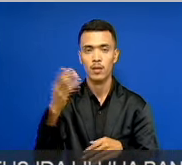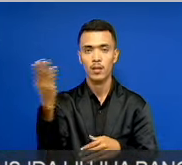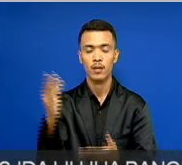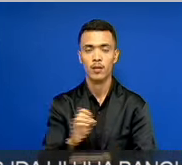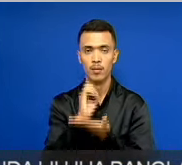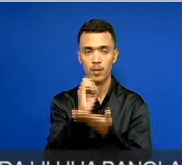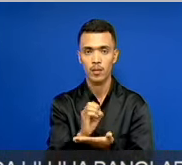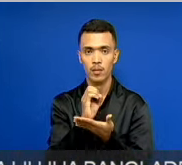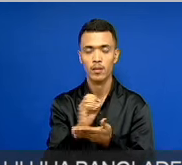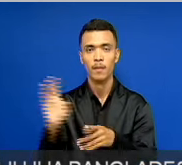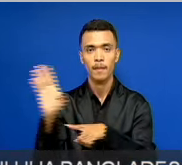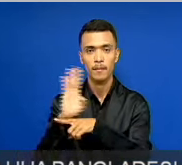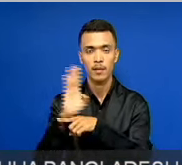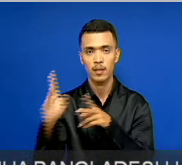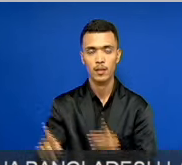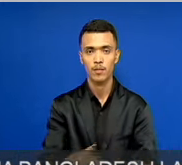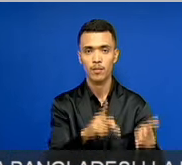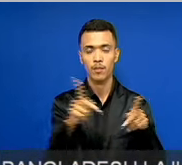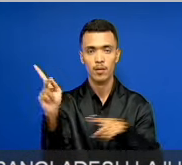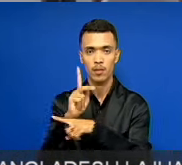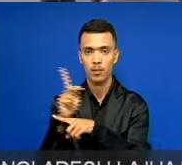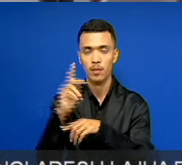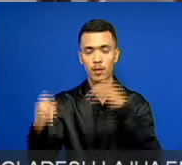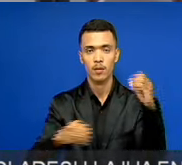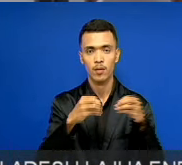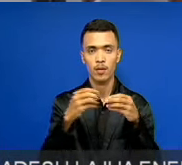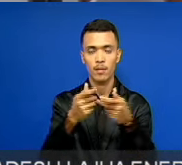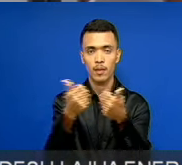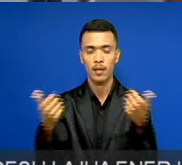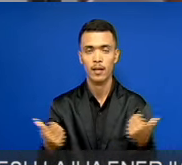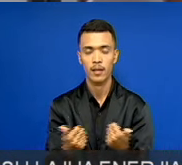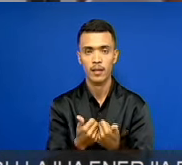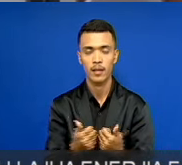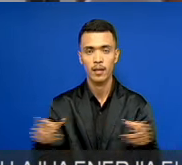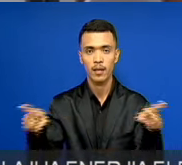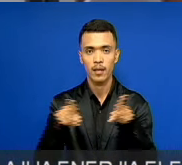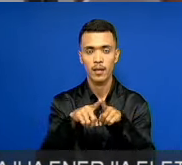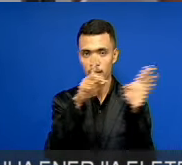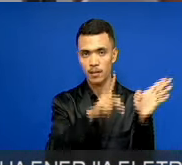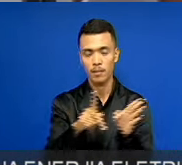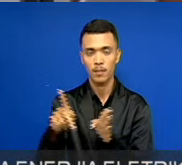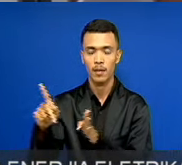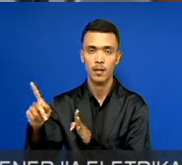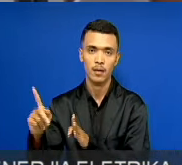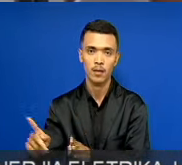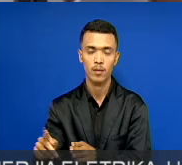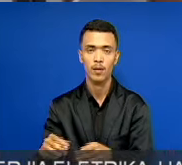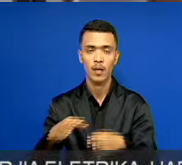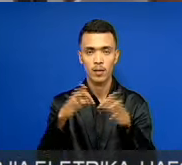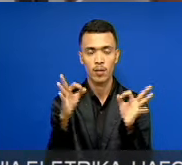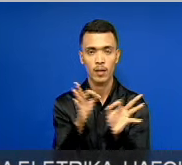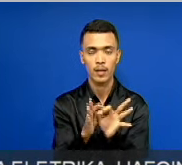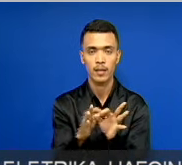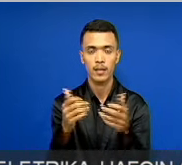Cusiambeno. Investimento público no comercial com a habitação bairro comunitária, no der plano ordenamento territorial, ato